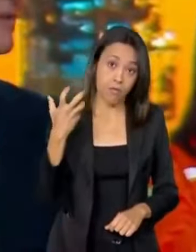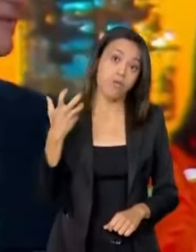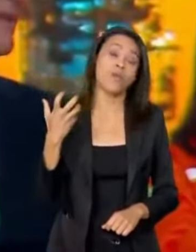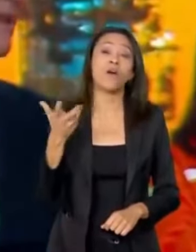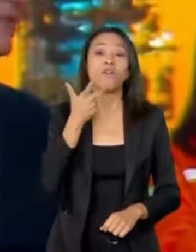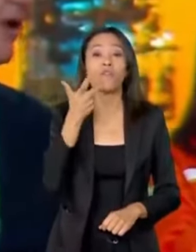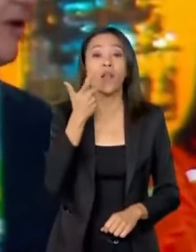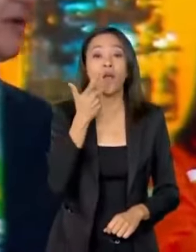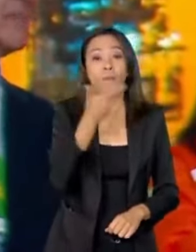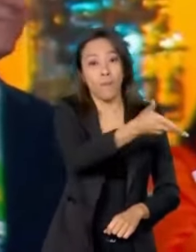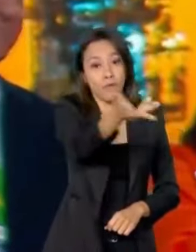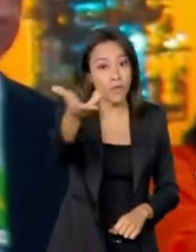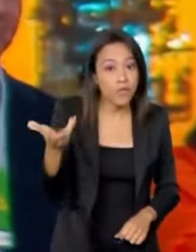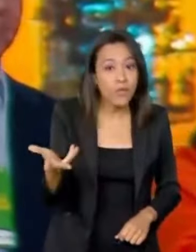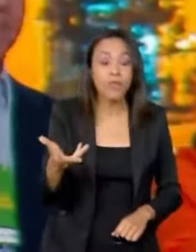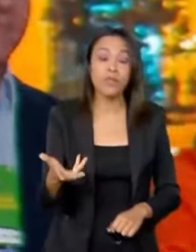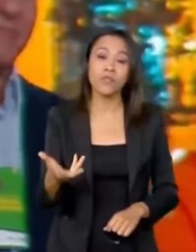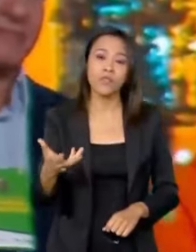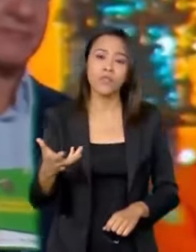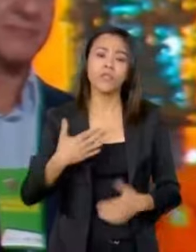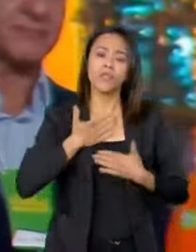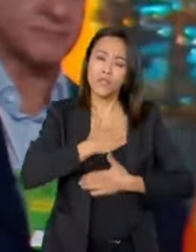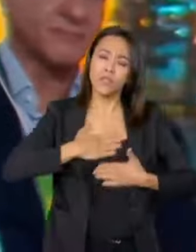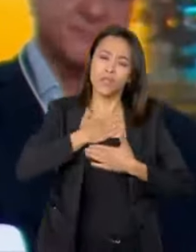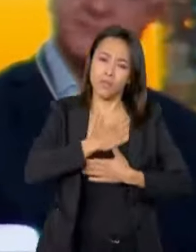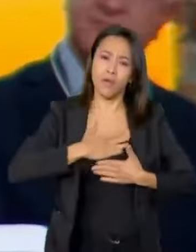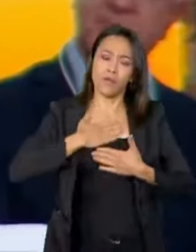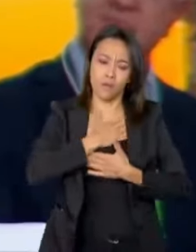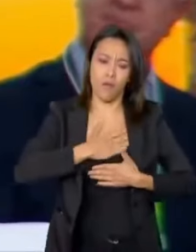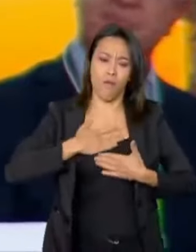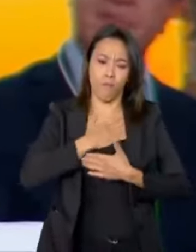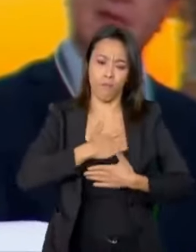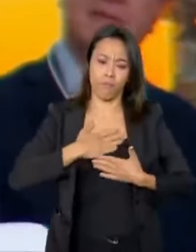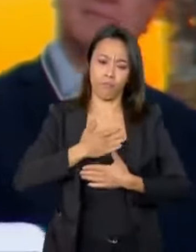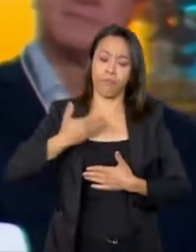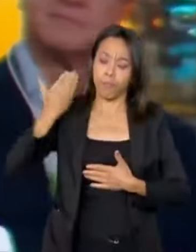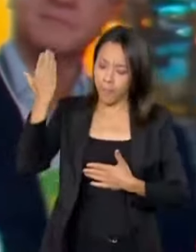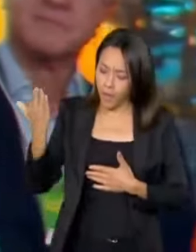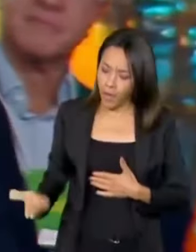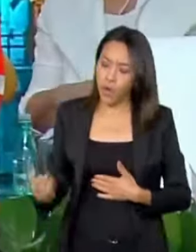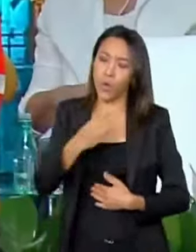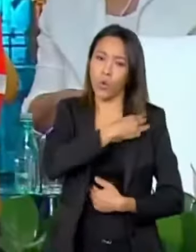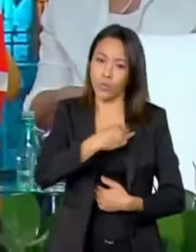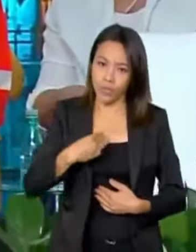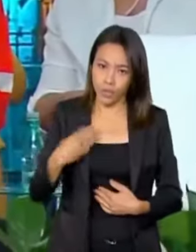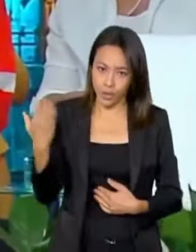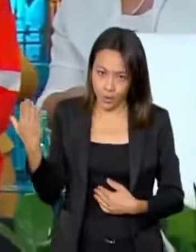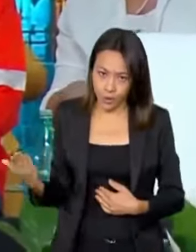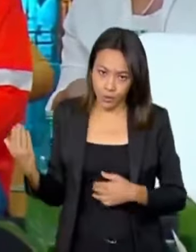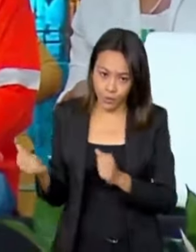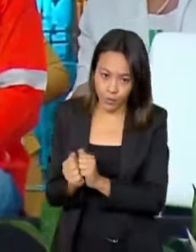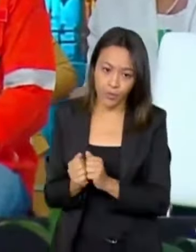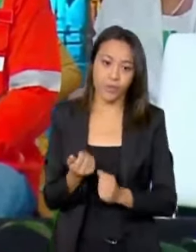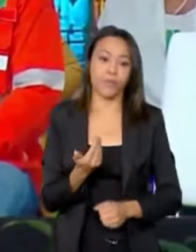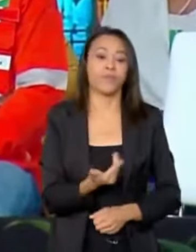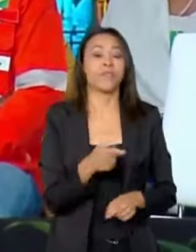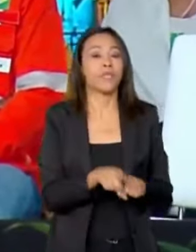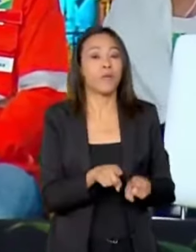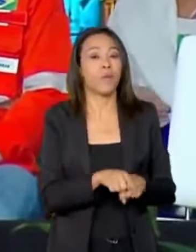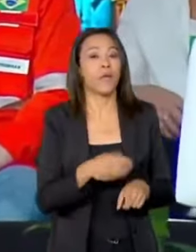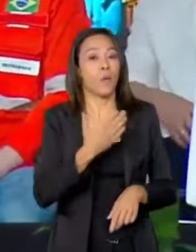dizer para vocês da minha satisfação com o meu ministro Alexandre Silveira, da minha satisfação com a minha